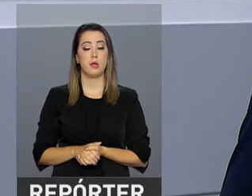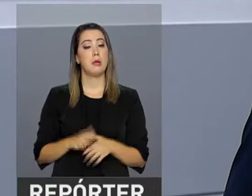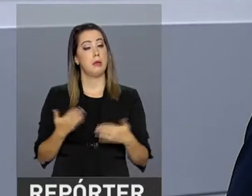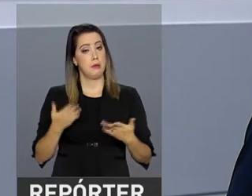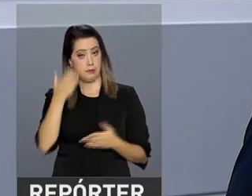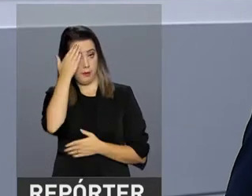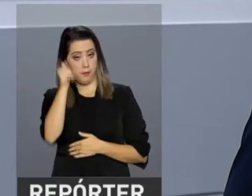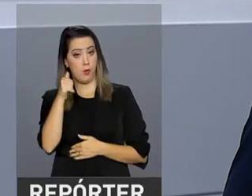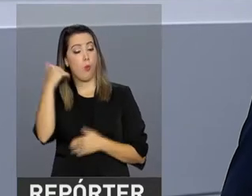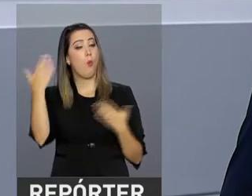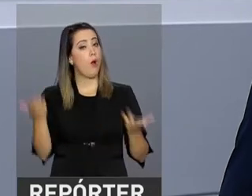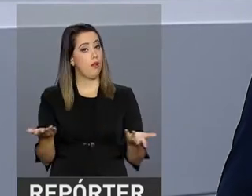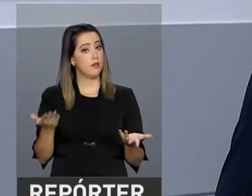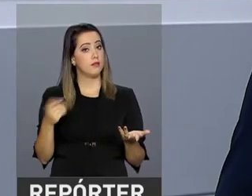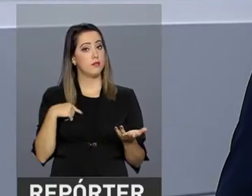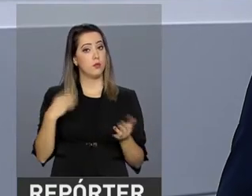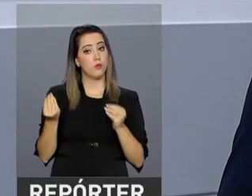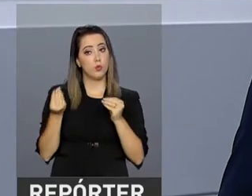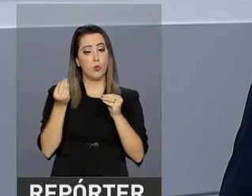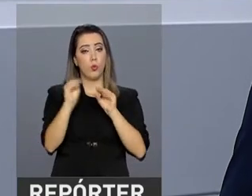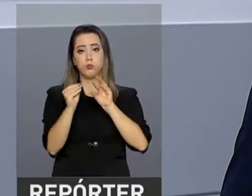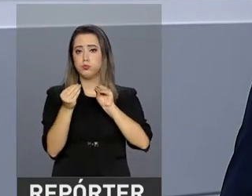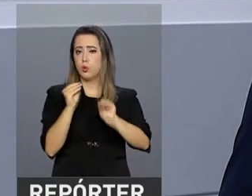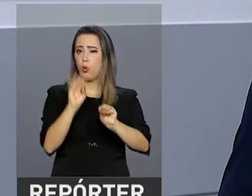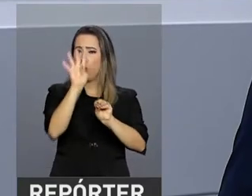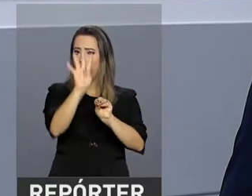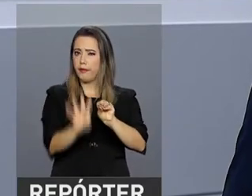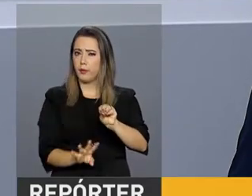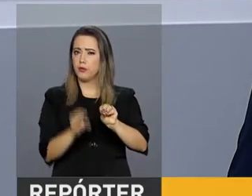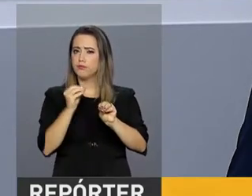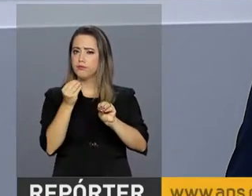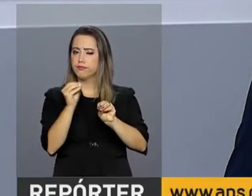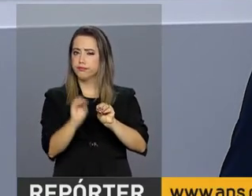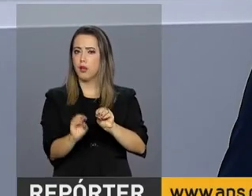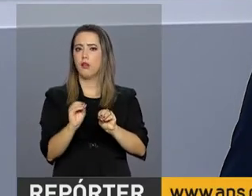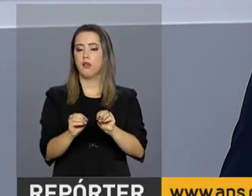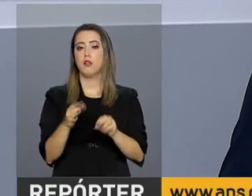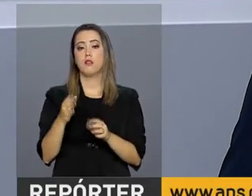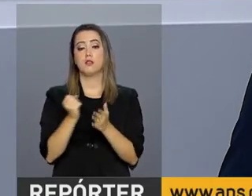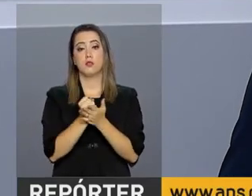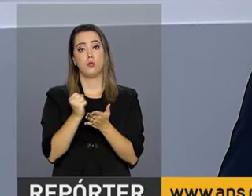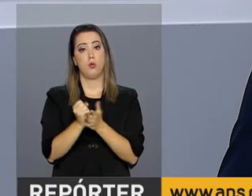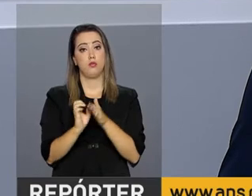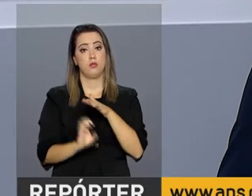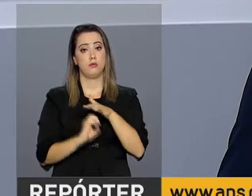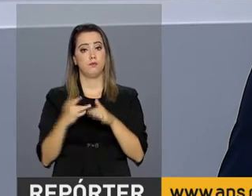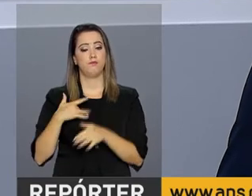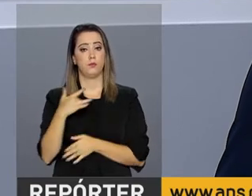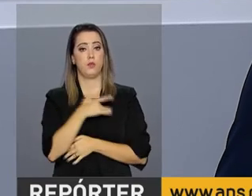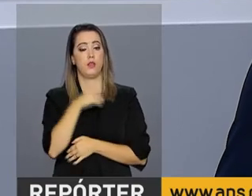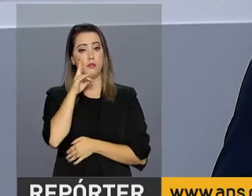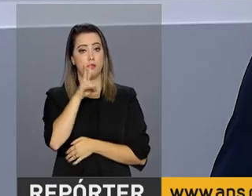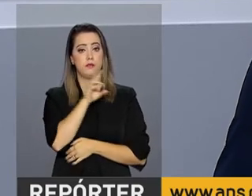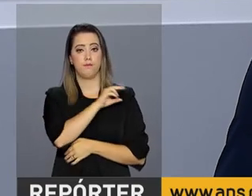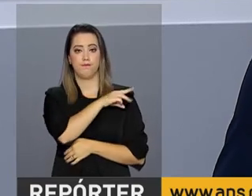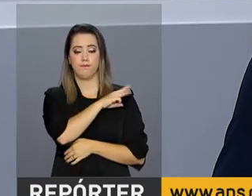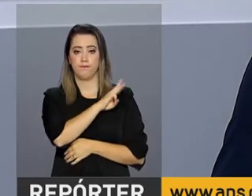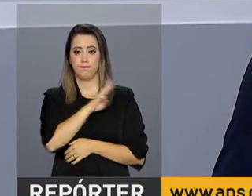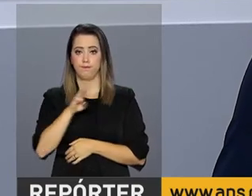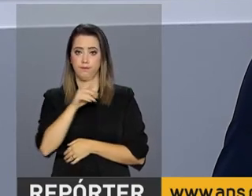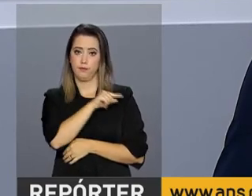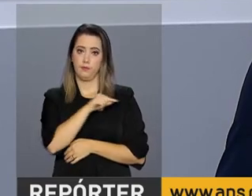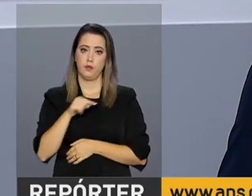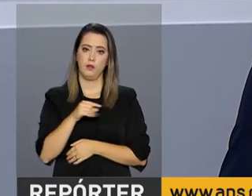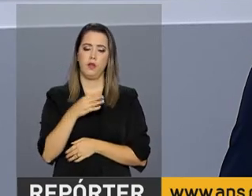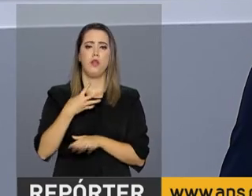quais procedimentos foram incluídos na lista de cobertura mínima dos planos de saúde basta acessar o site da ns pedidos de